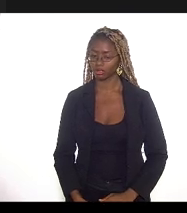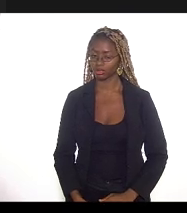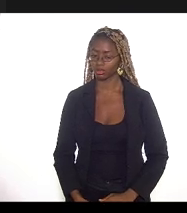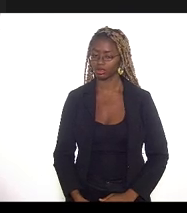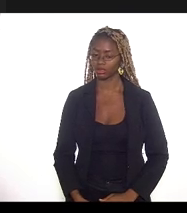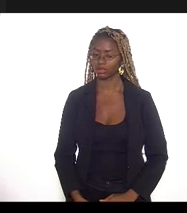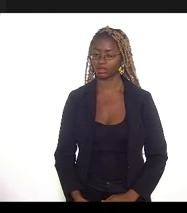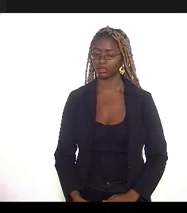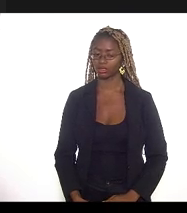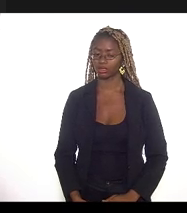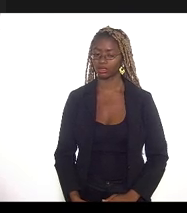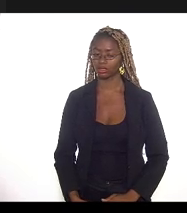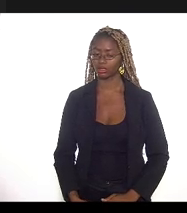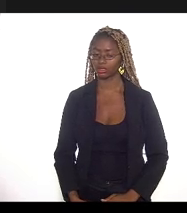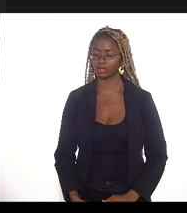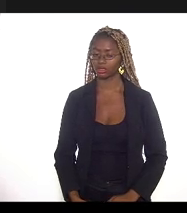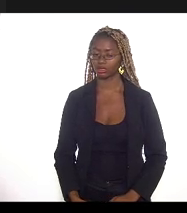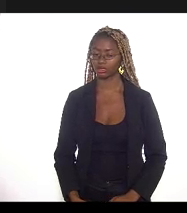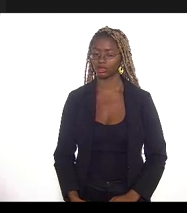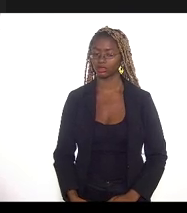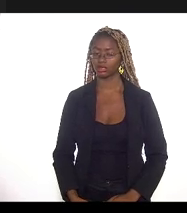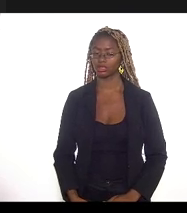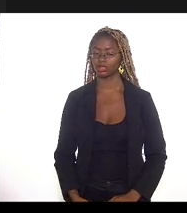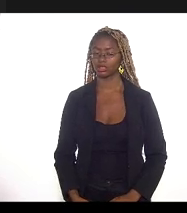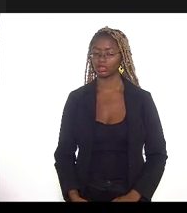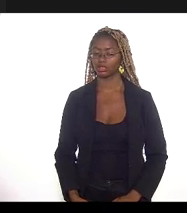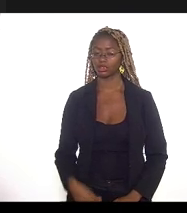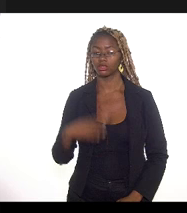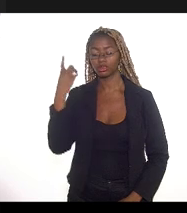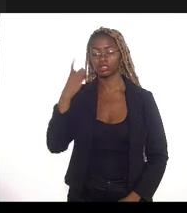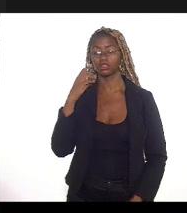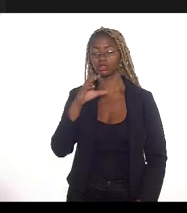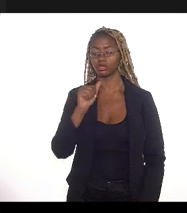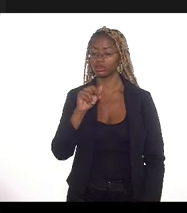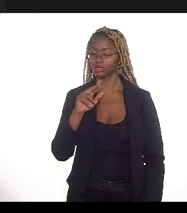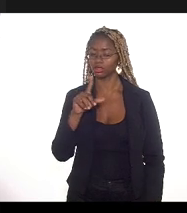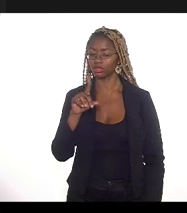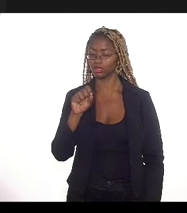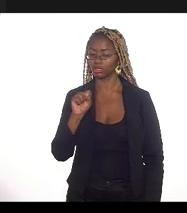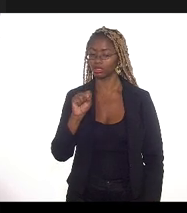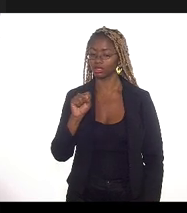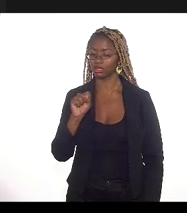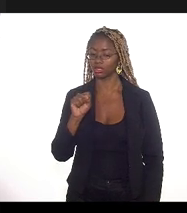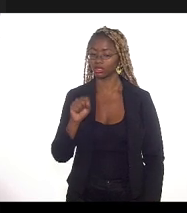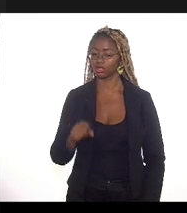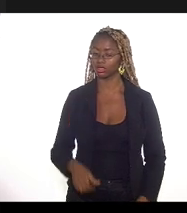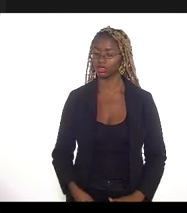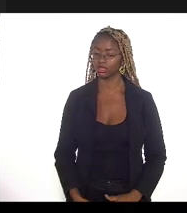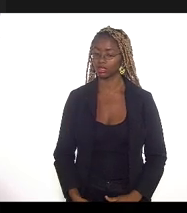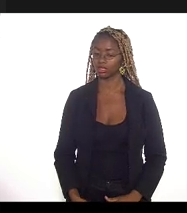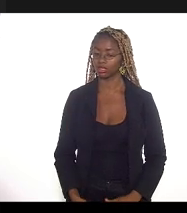Ô, Cássio. Oi. Deputado Carlos Augusto. Alexandre.